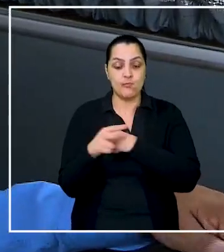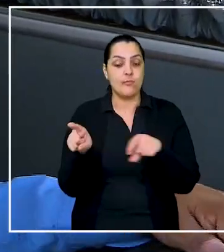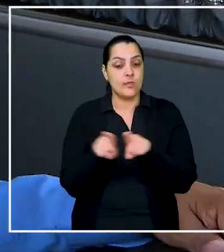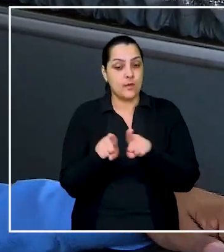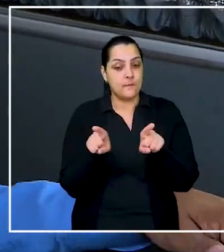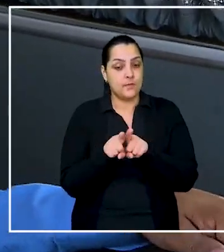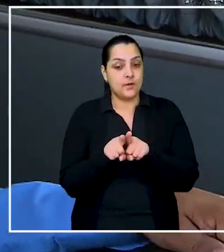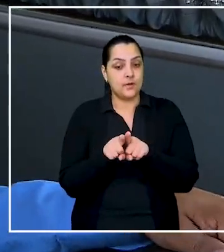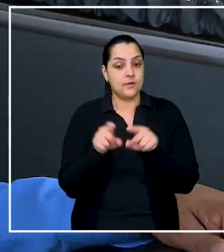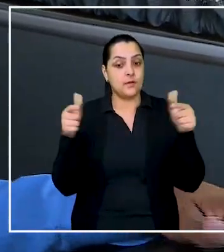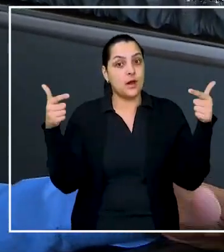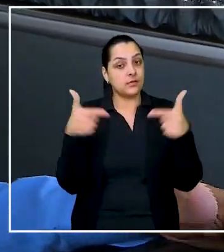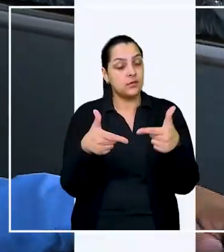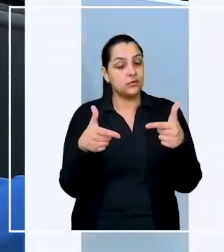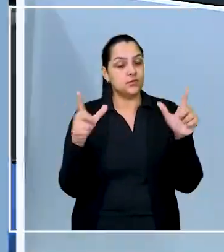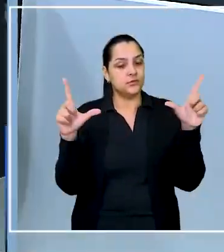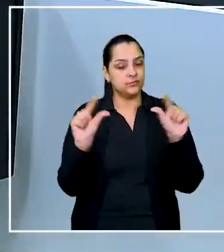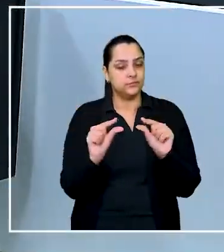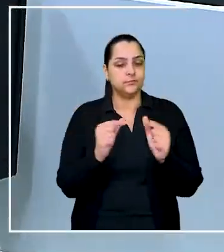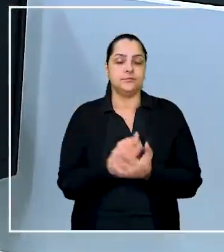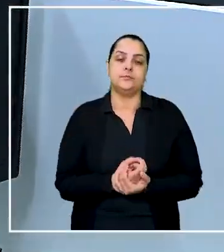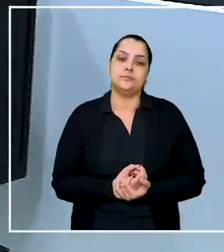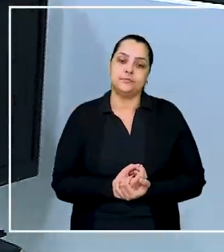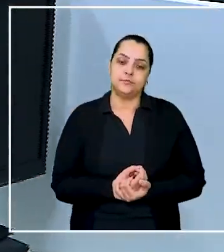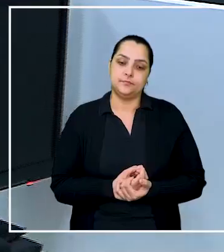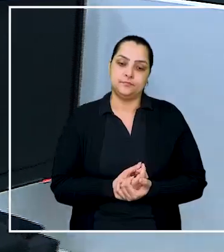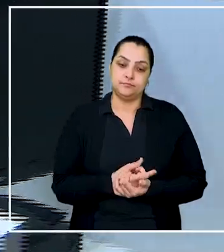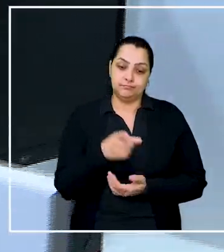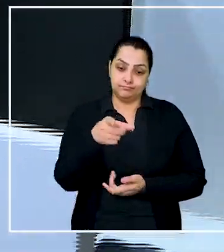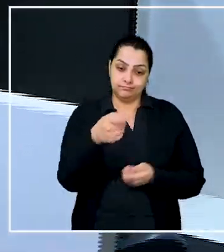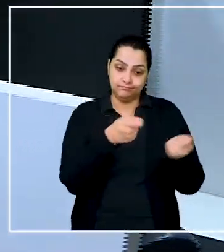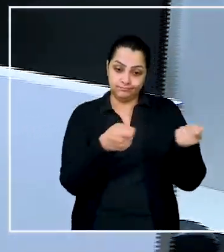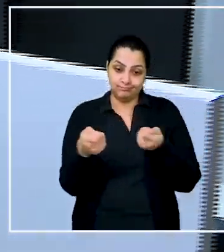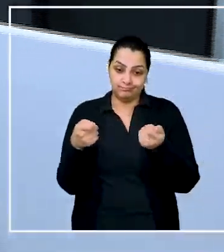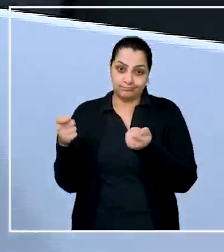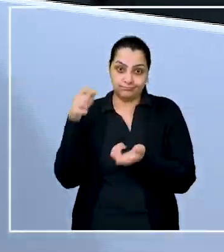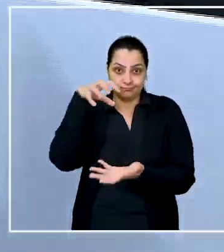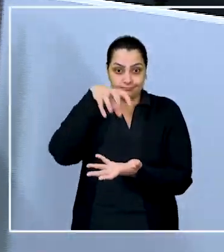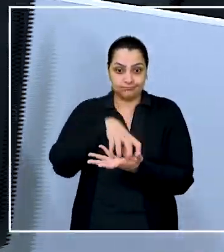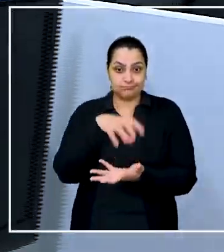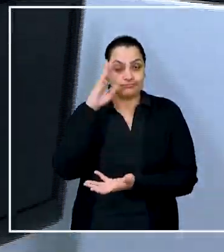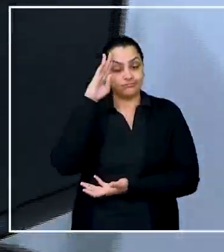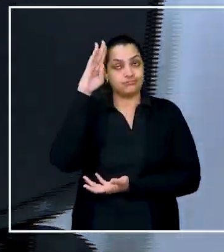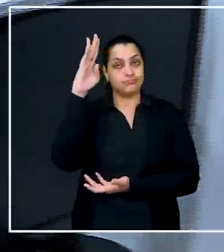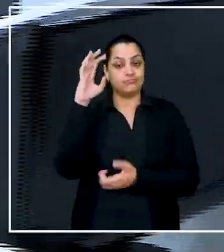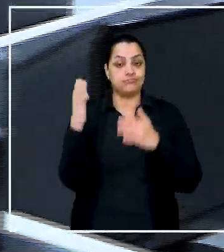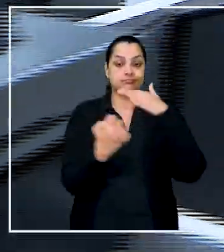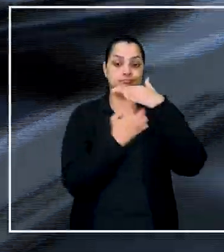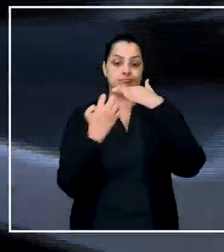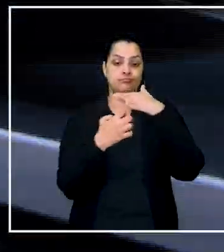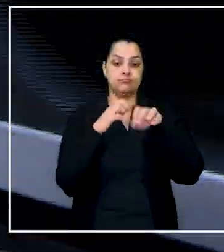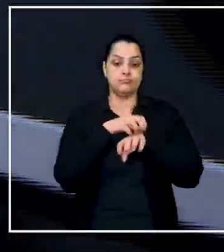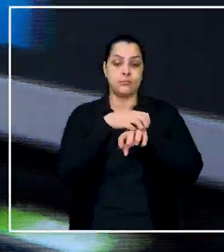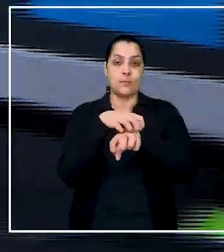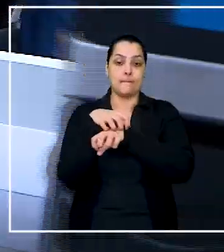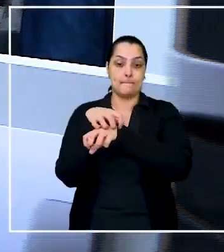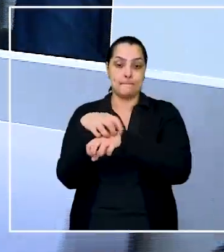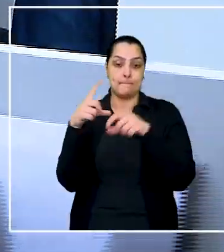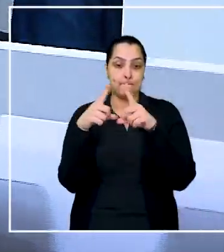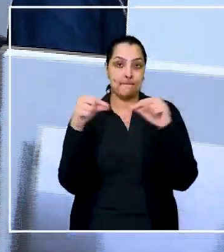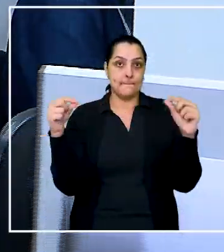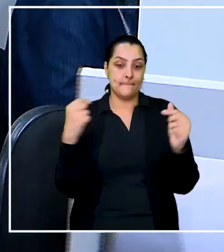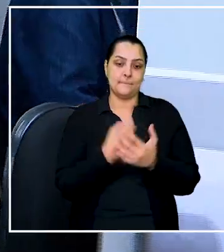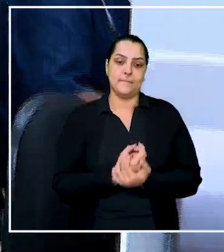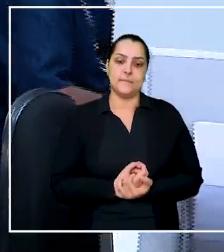isso inibe um pouco também os assaltantes. Nós estamos no Centro de Controle Operacional de uma das principais empresas de